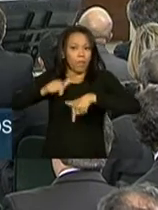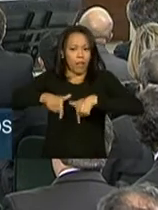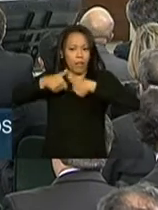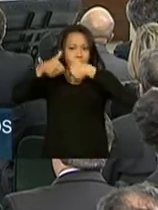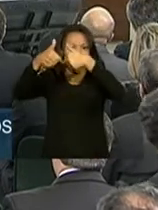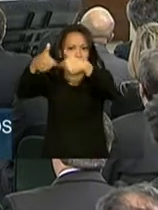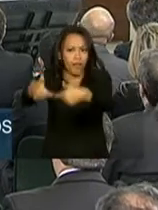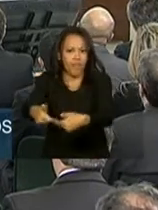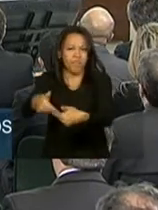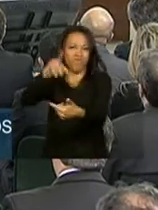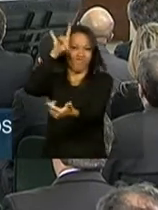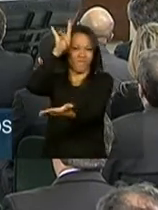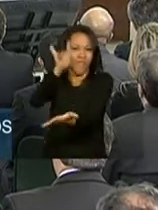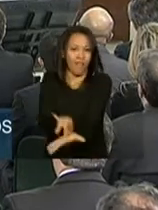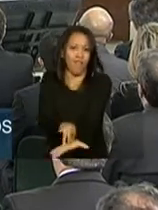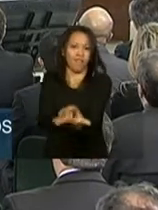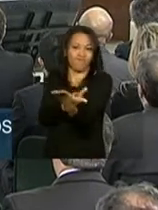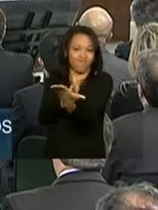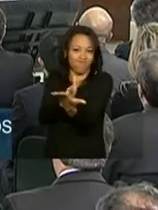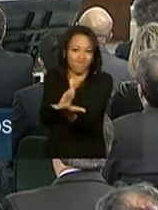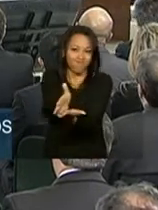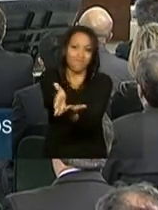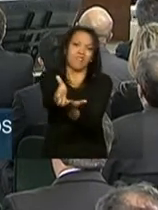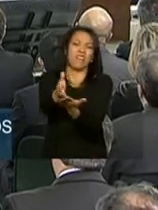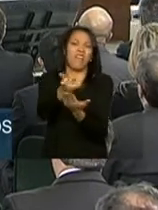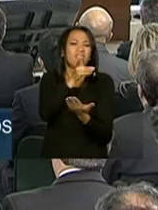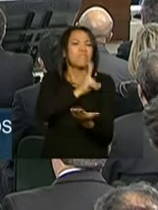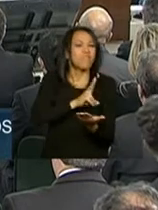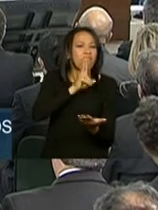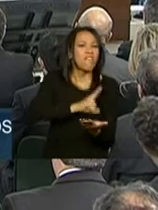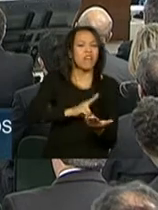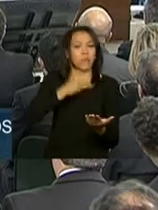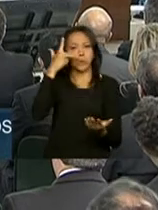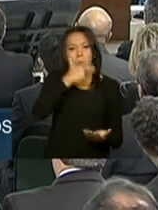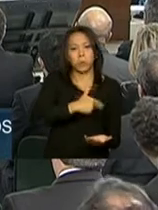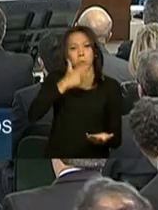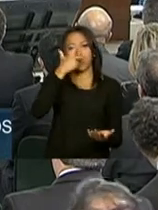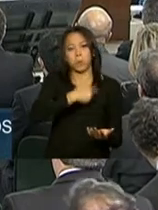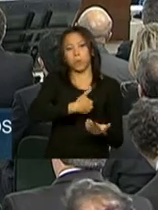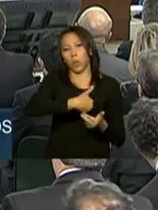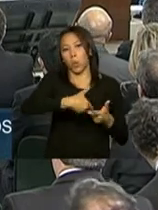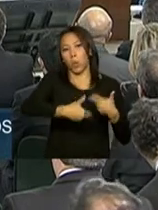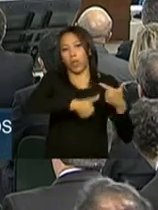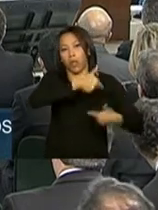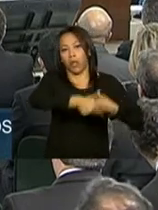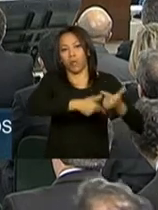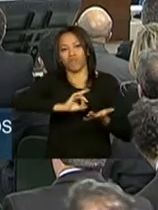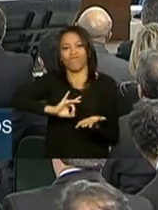contundente, o novo que aposenta as velhas práticas. Não,